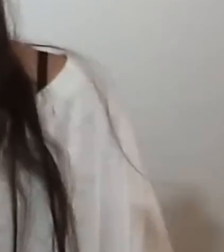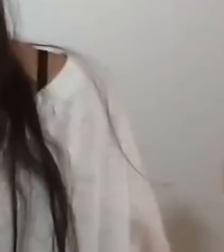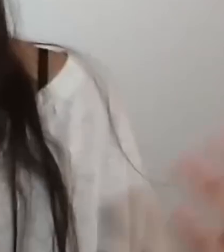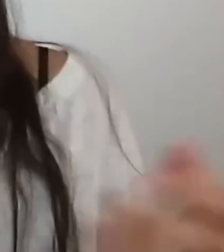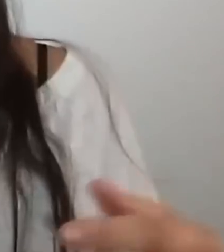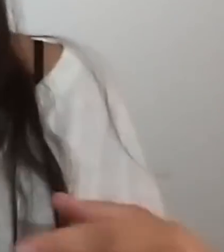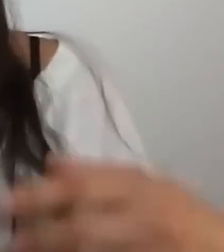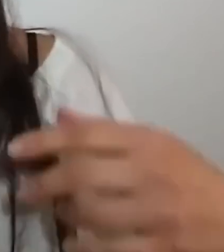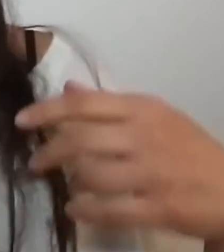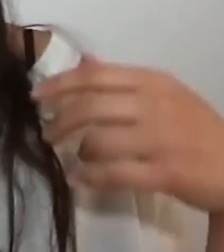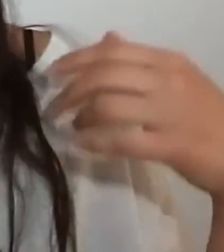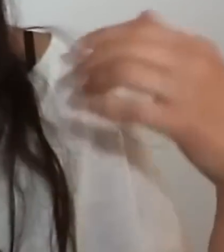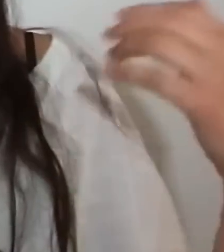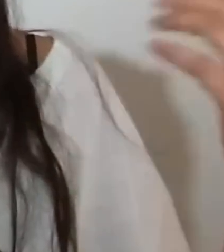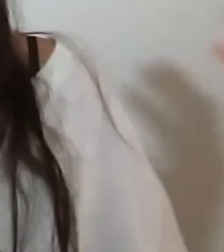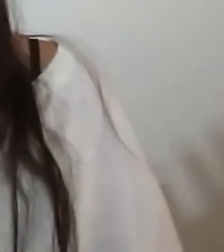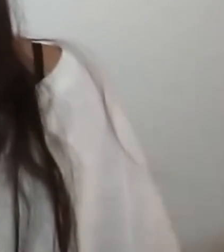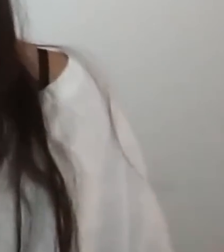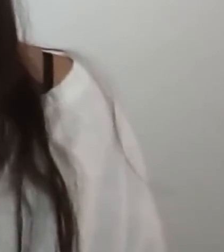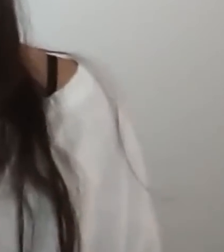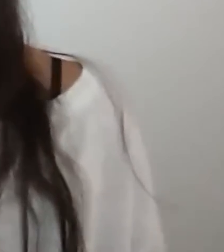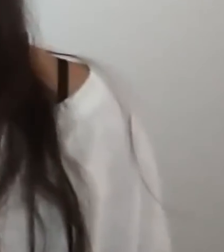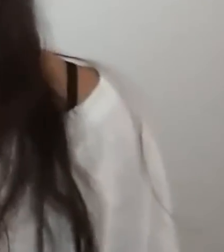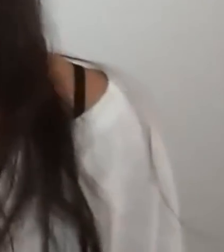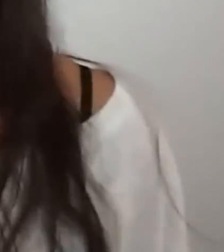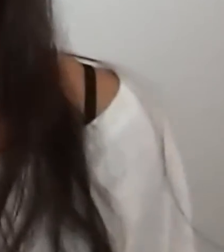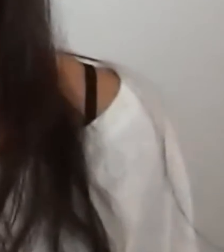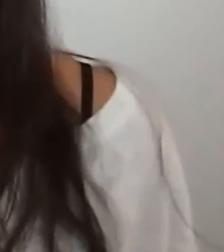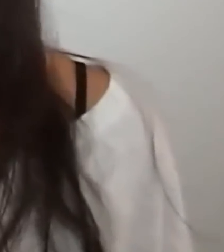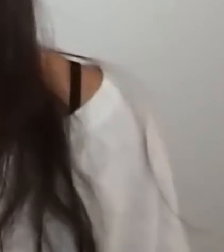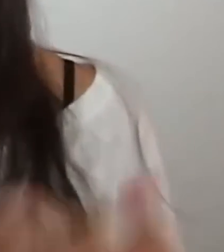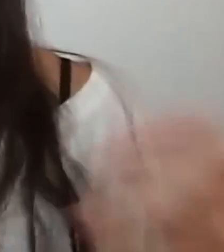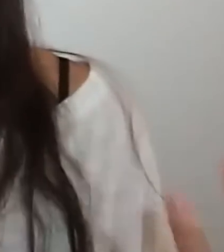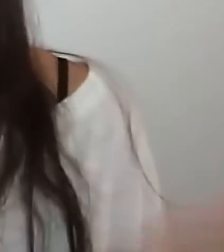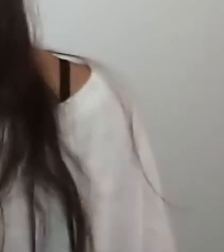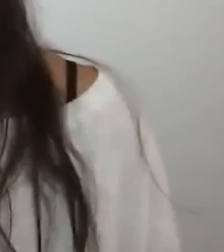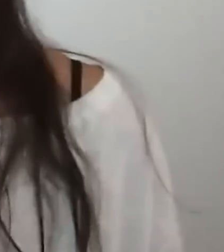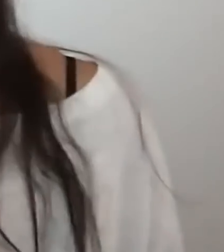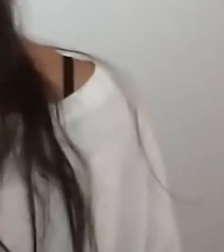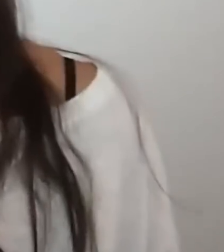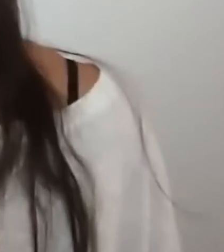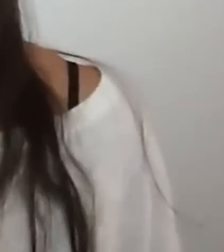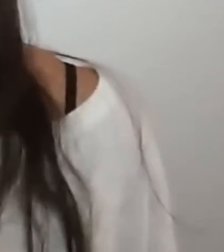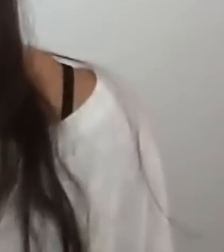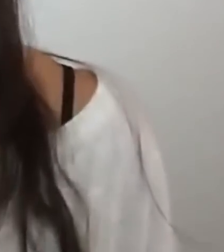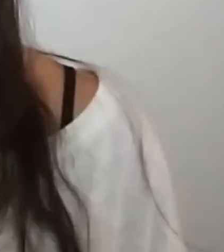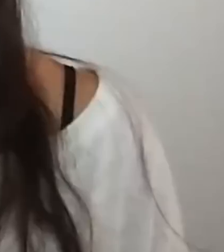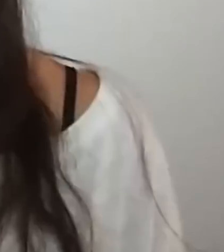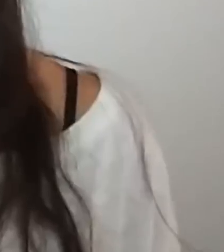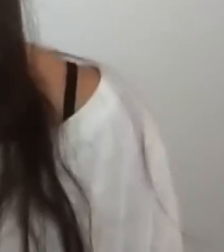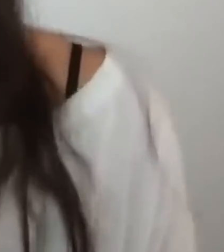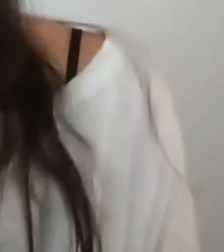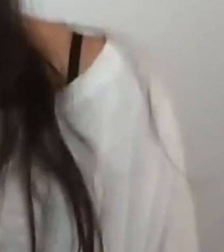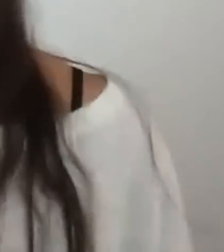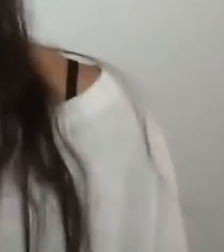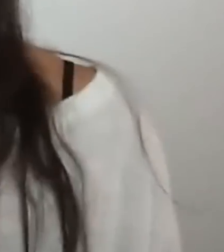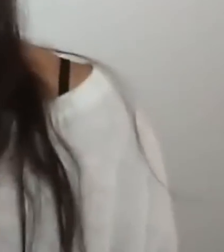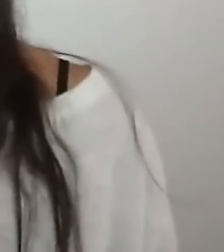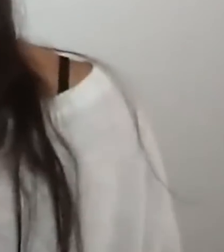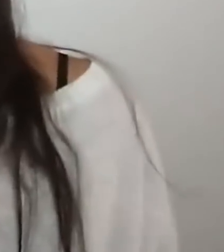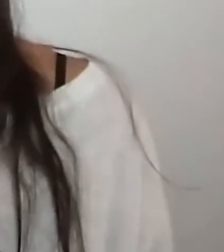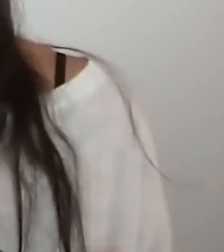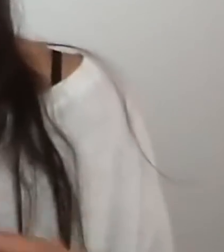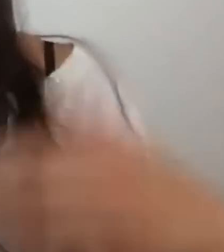causar doenças com sintomas como dores de barriga, dores de estômago, vômitos, entre outras coisas. Mas